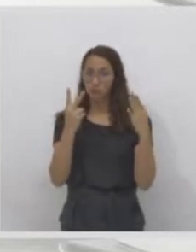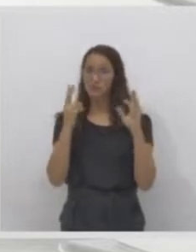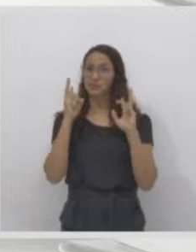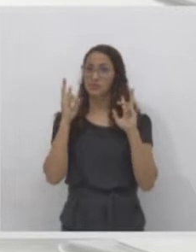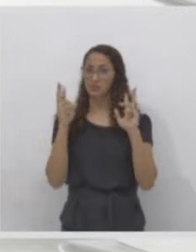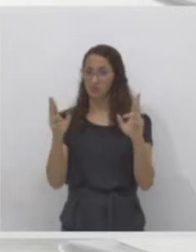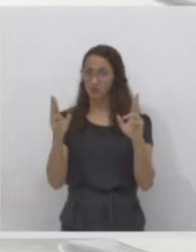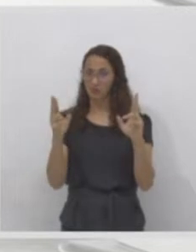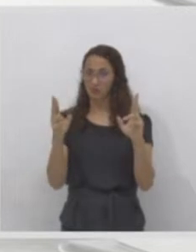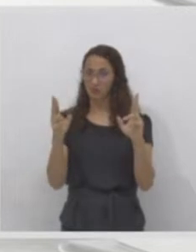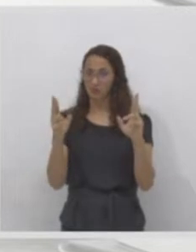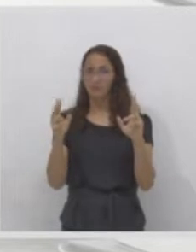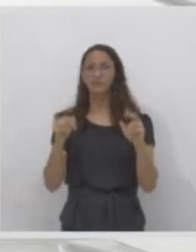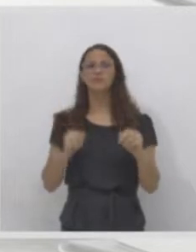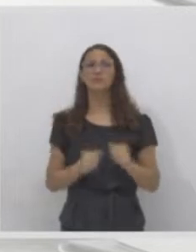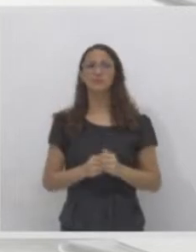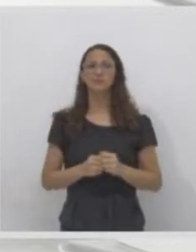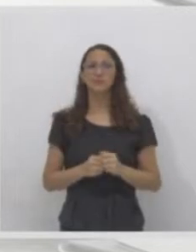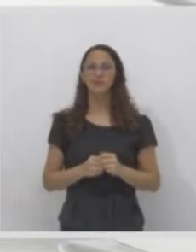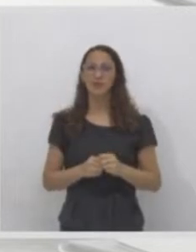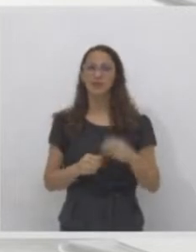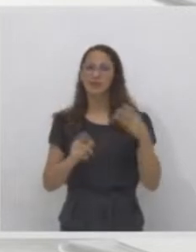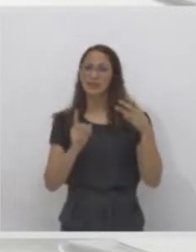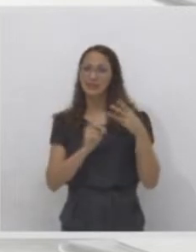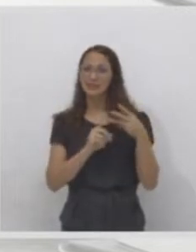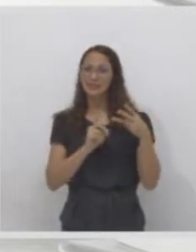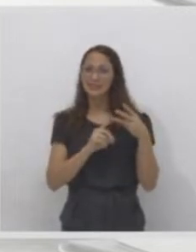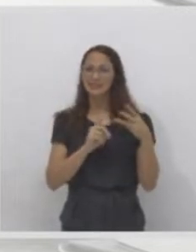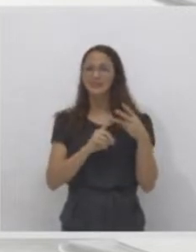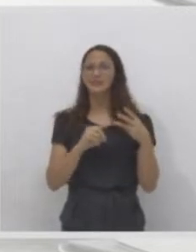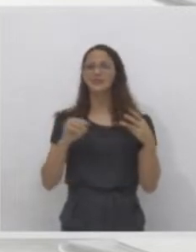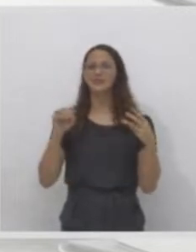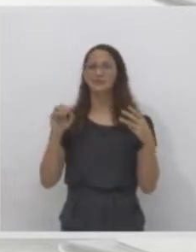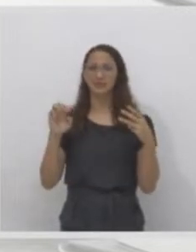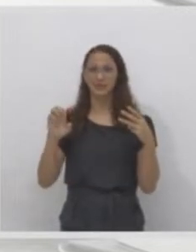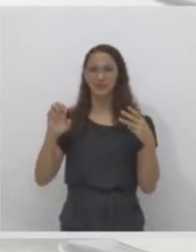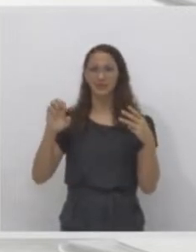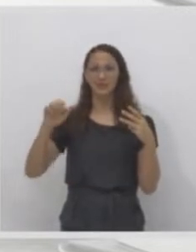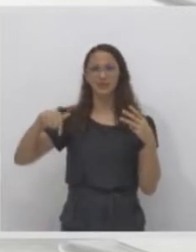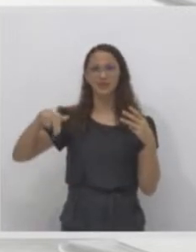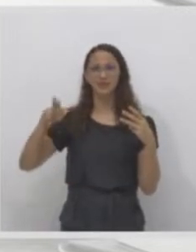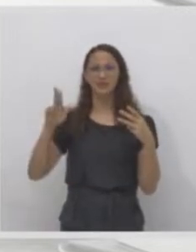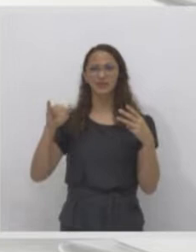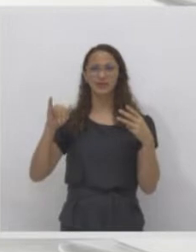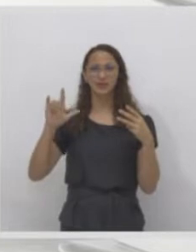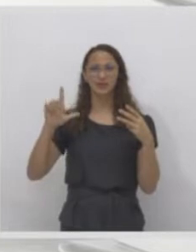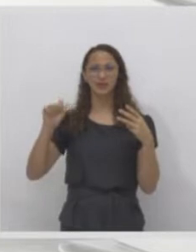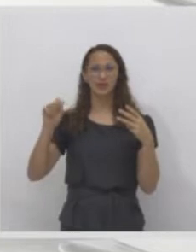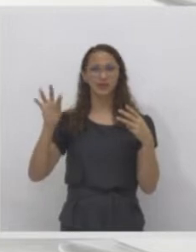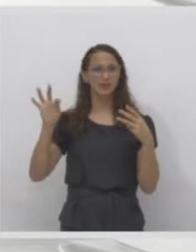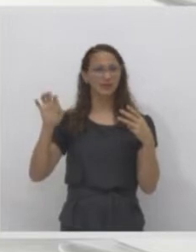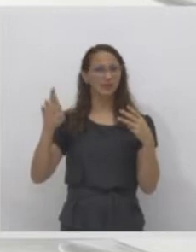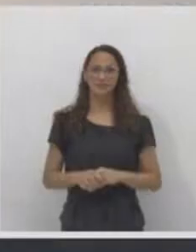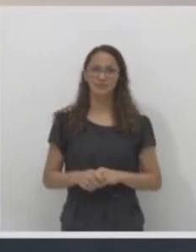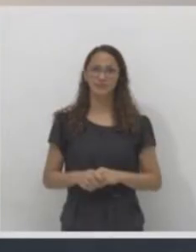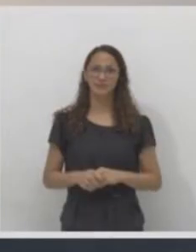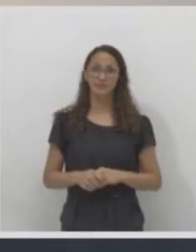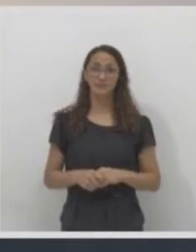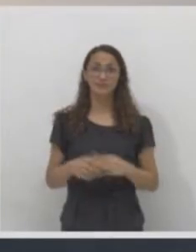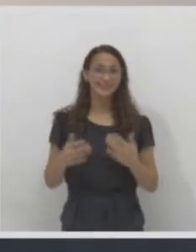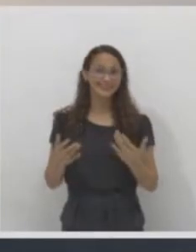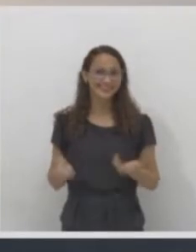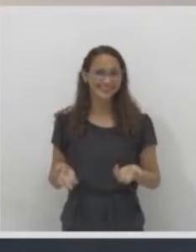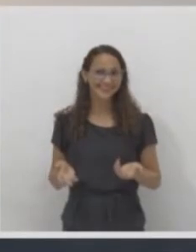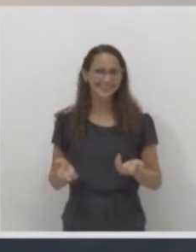iguais. O triângulo equilátero é o triângulo que possui 3 lados com medidas iguais.